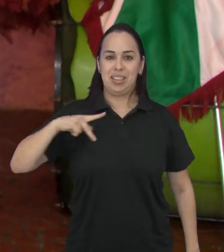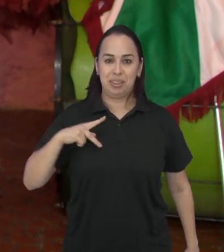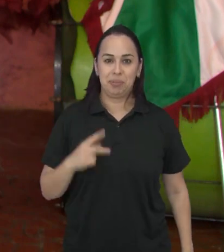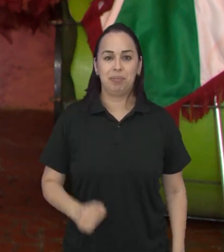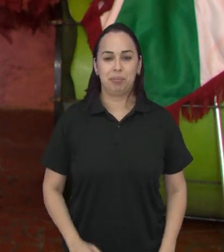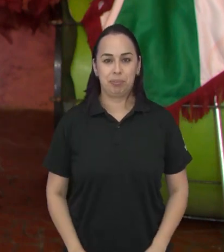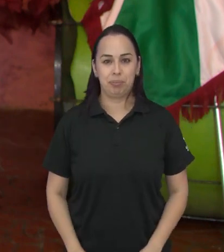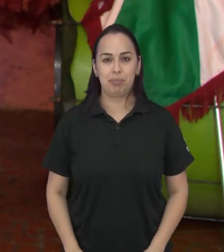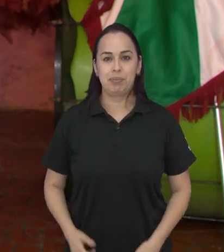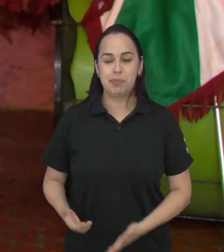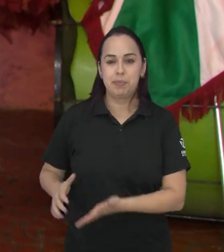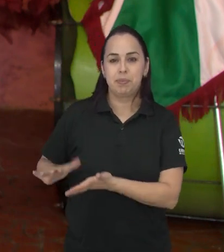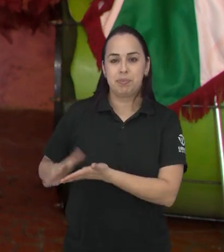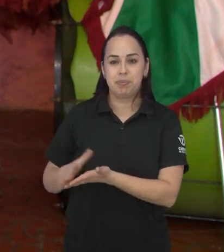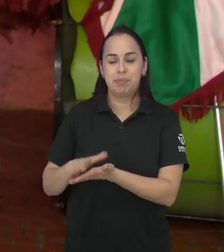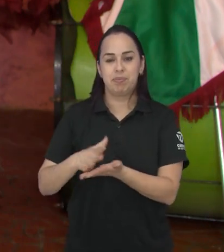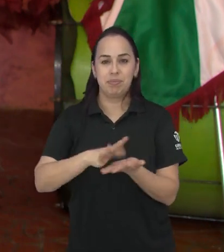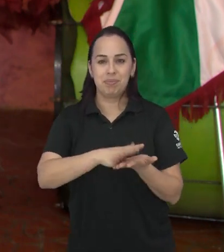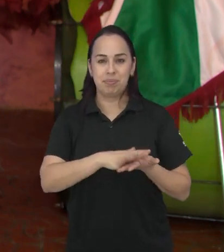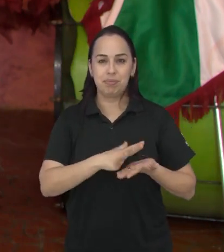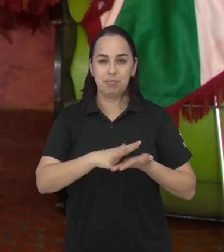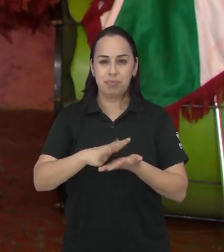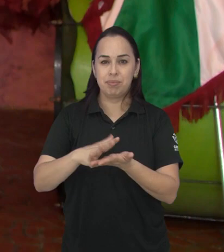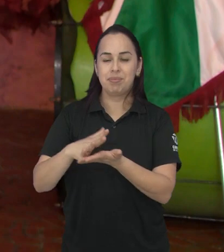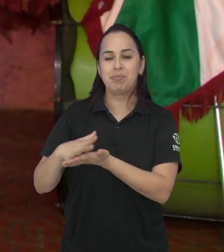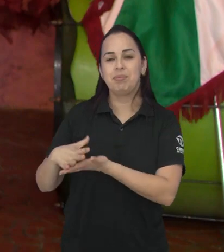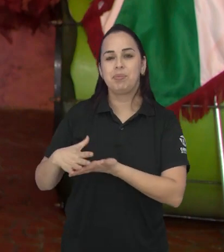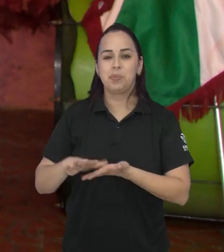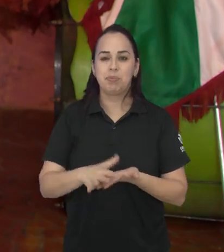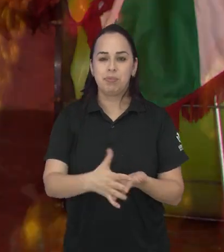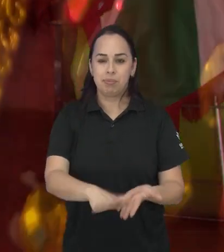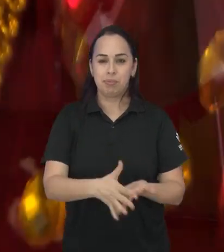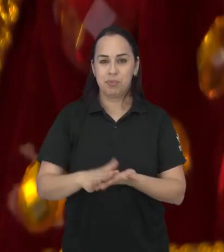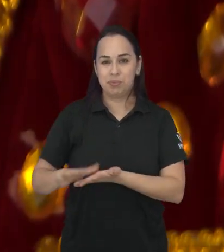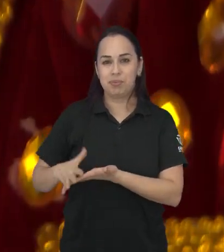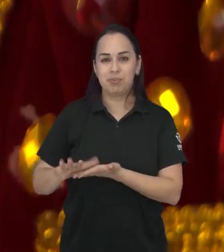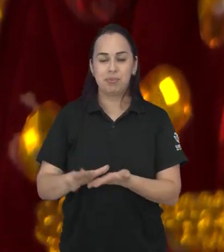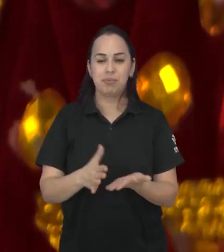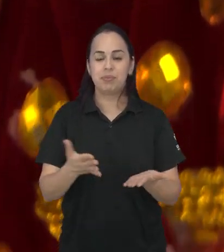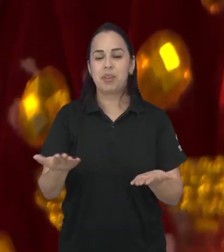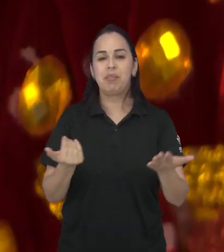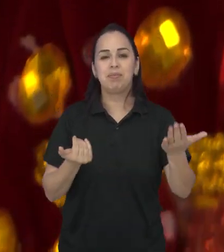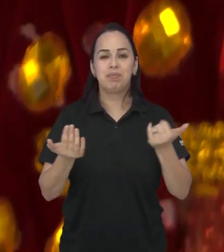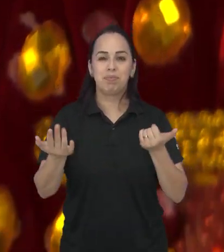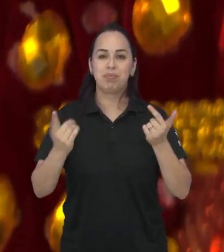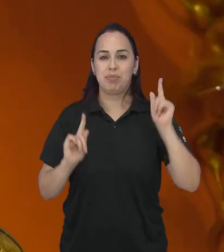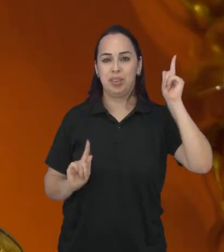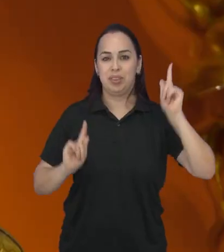retaguarda, viu? Na velha guarda. Vem, vem, brinca, vem, vem, brinca.